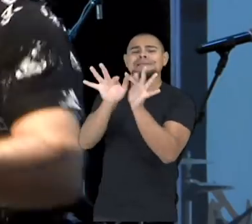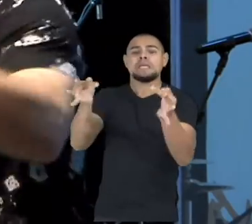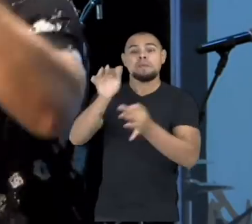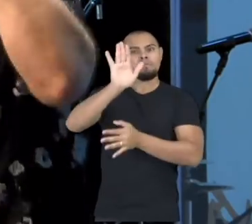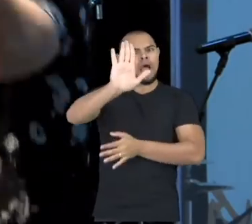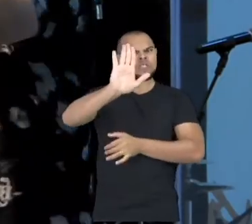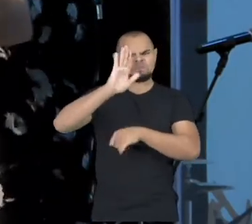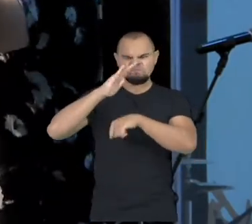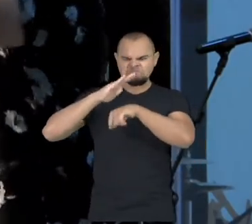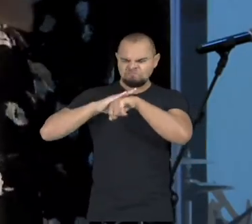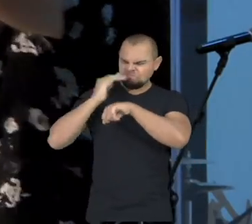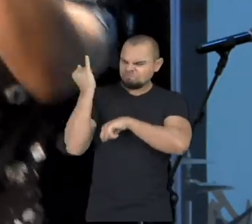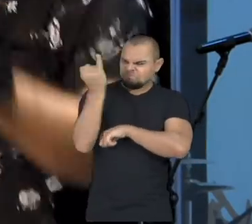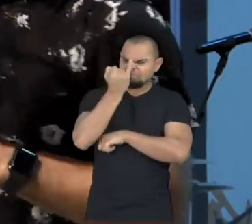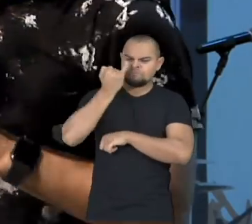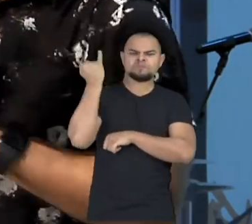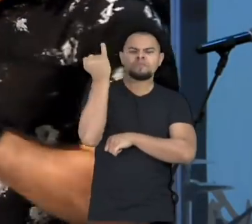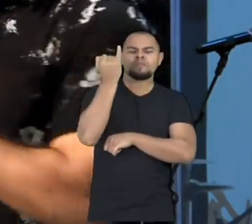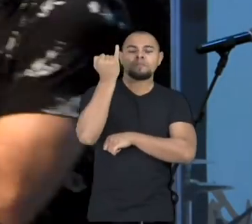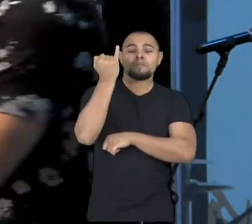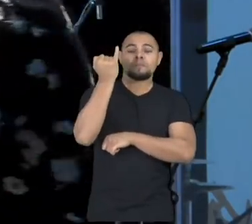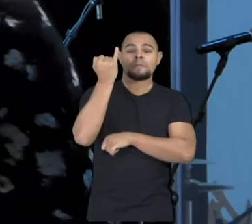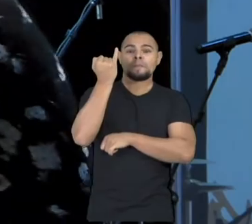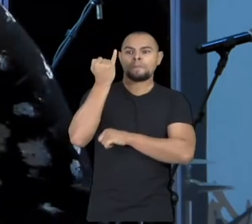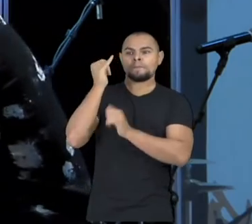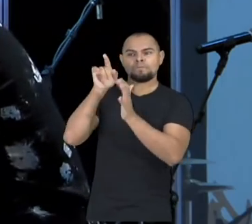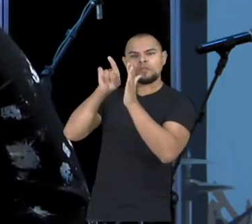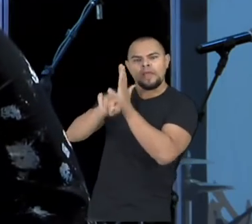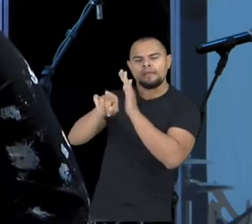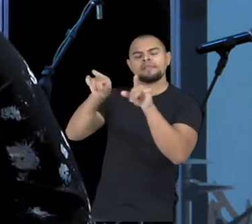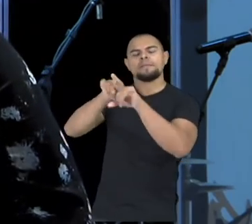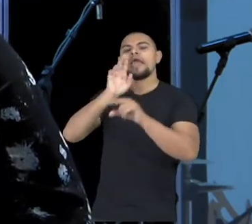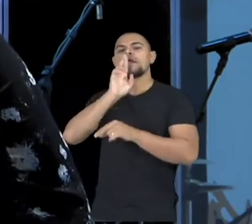essencial no perguntar e no responder.